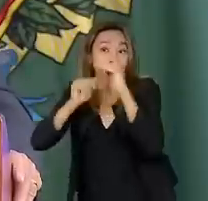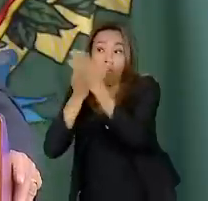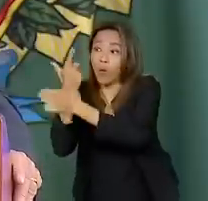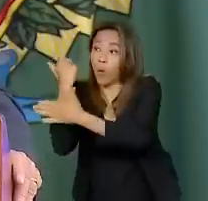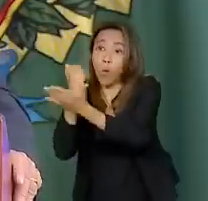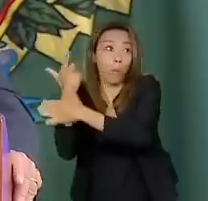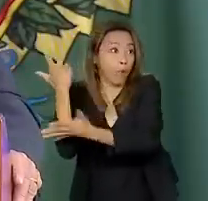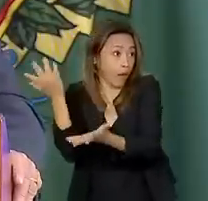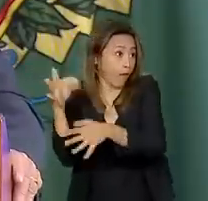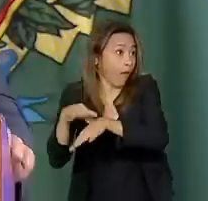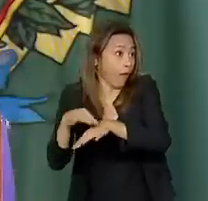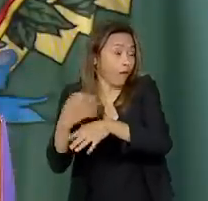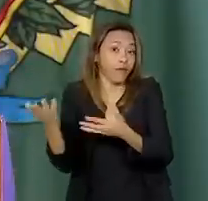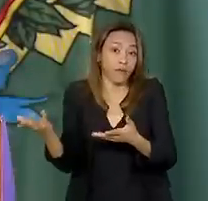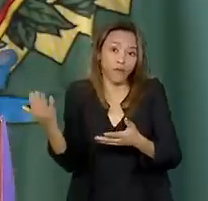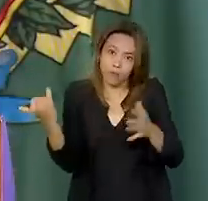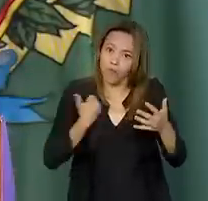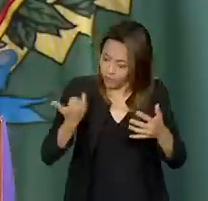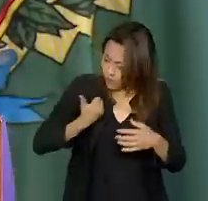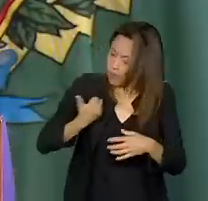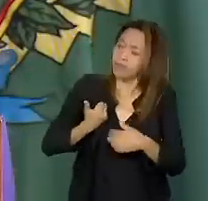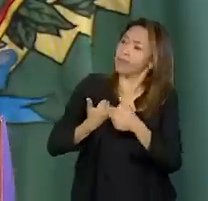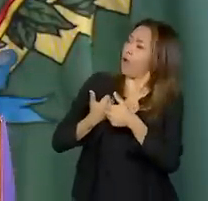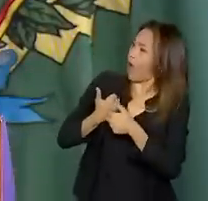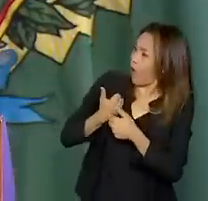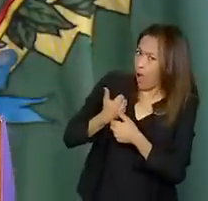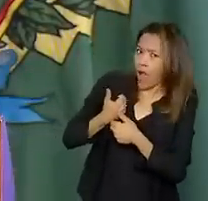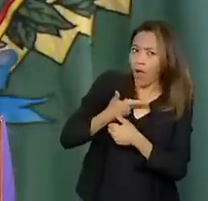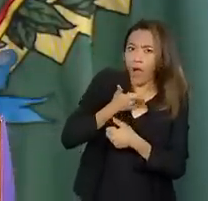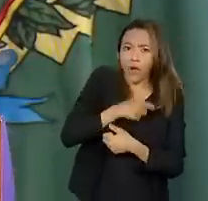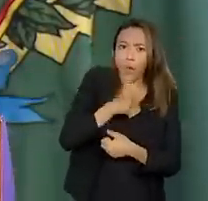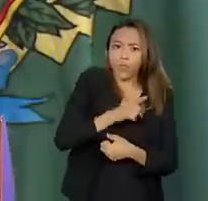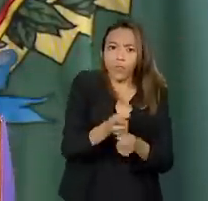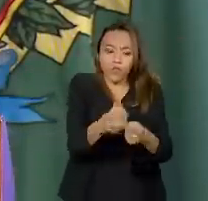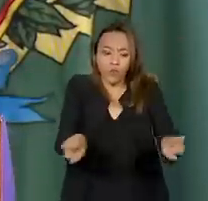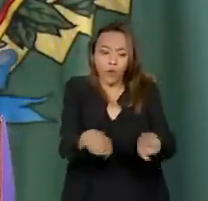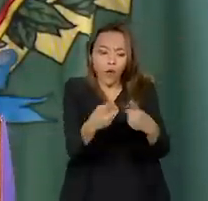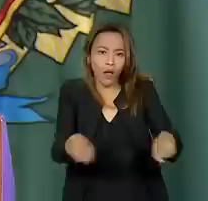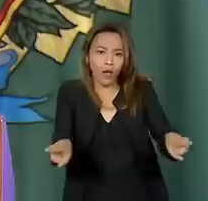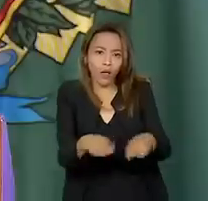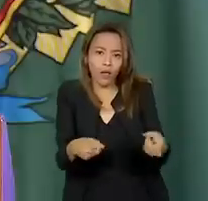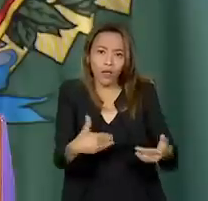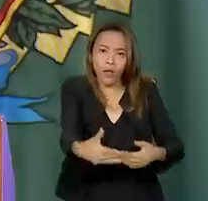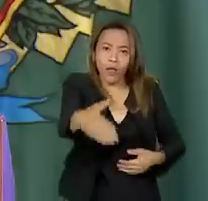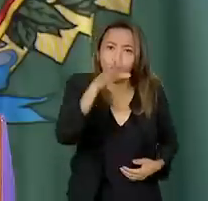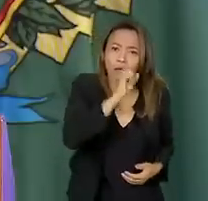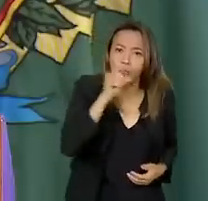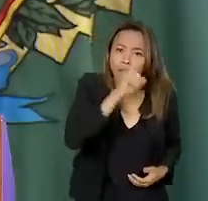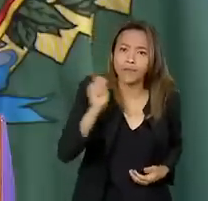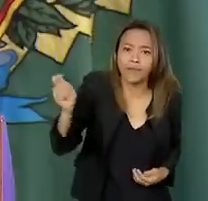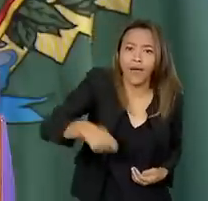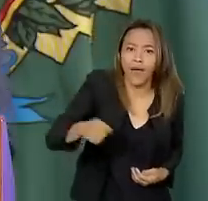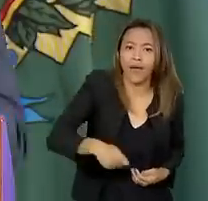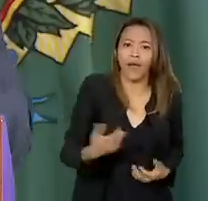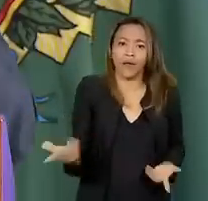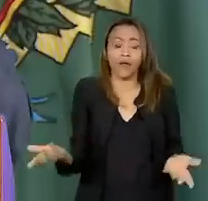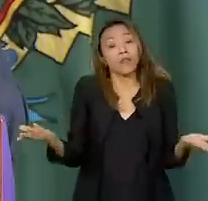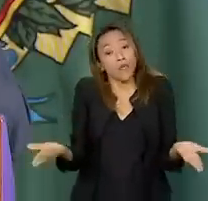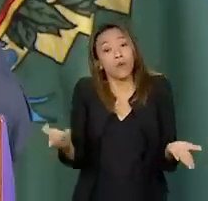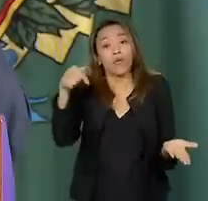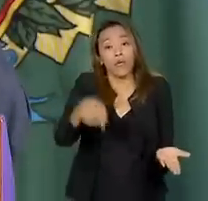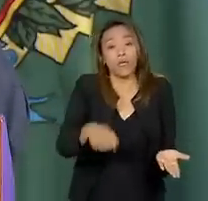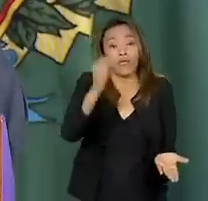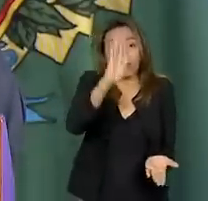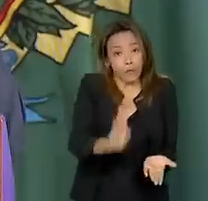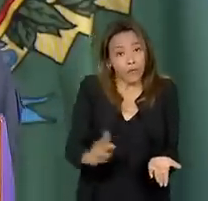não é tanto quanto ele quer, mas já está podendo fazer um churrasquinho no final de semana. Esse país pode ser construído se a